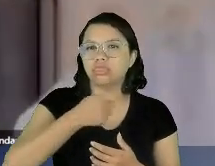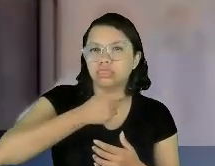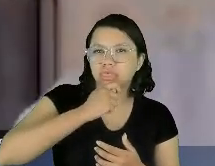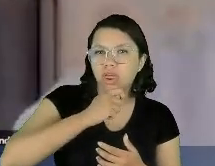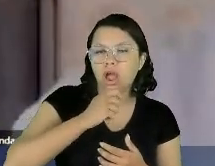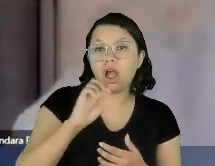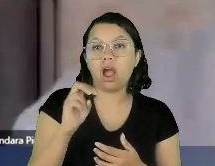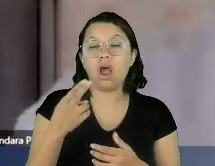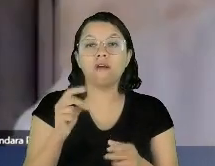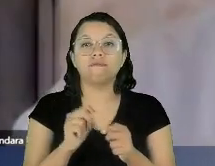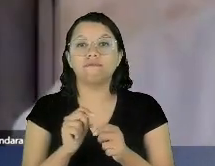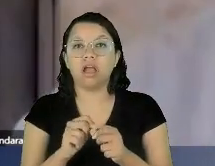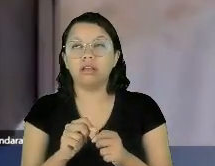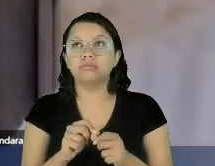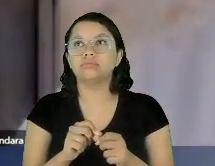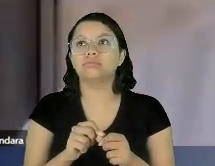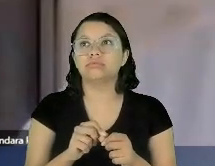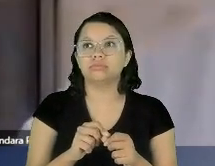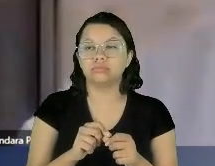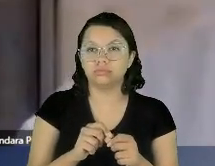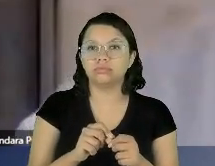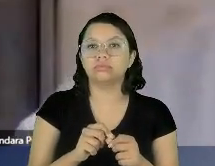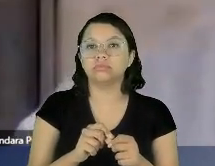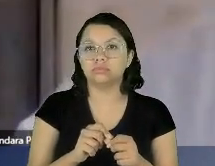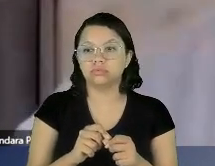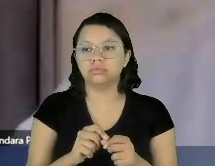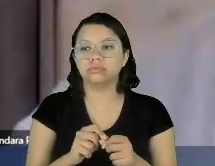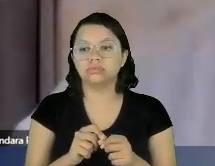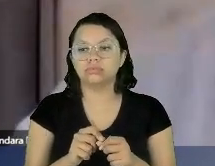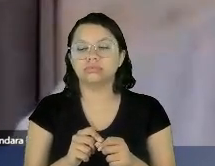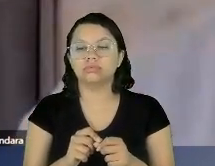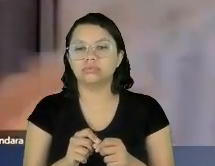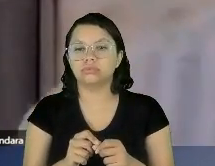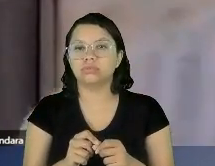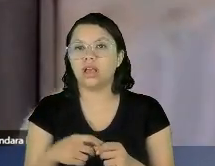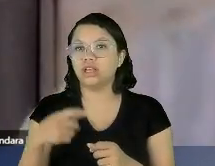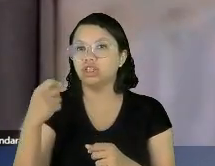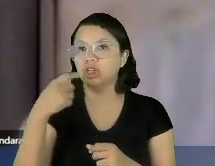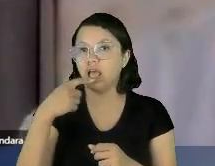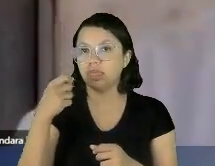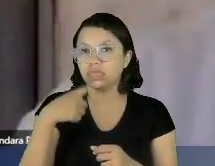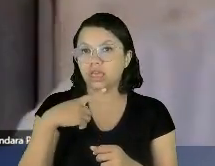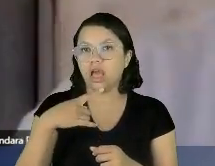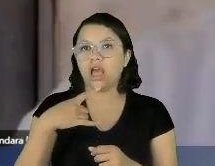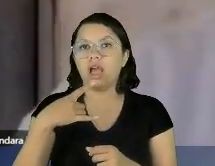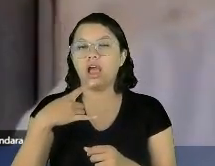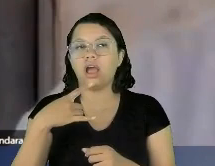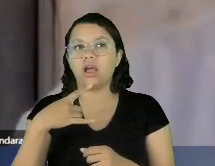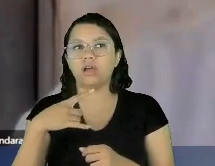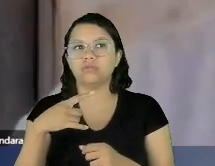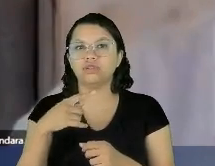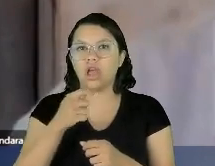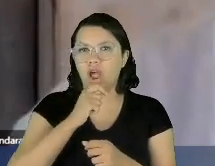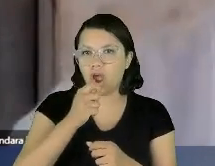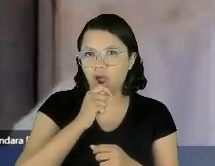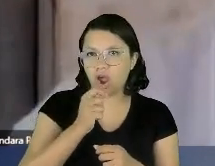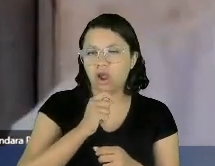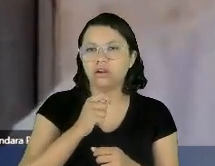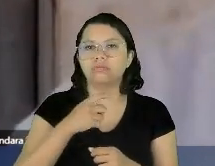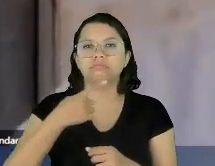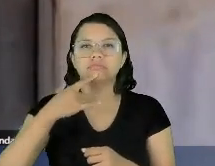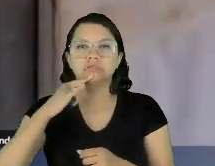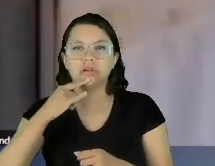tenha utilizado drogas ou tenha realizado, né, tenha realizado ingestão de bebida